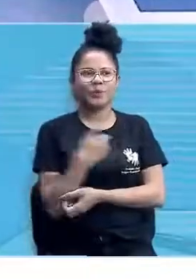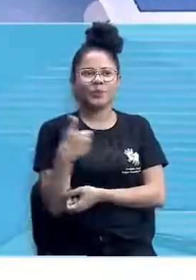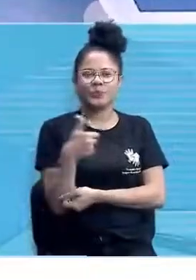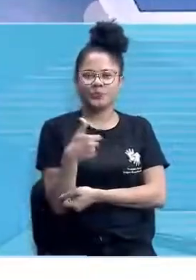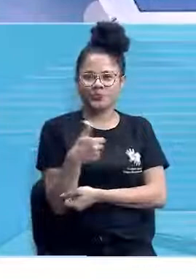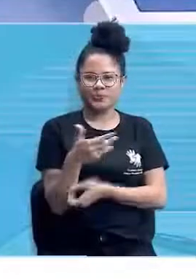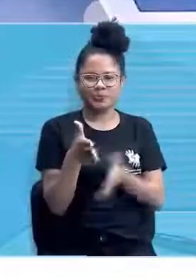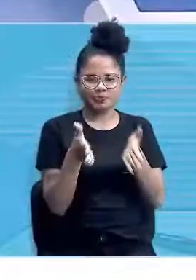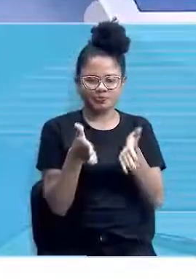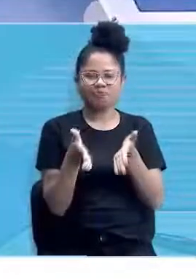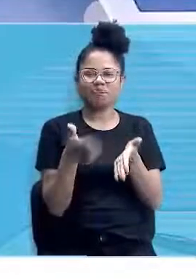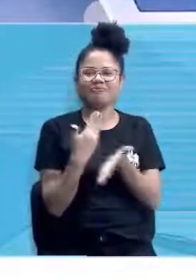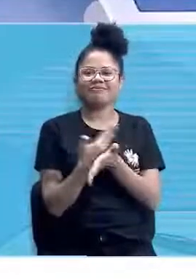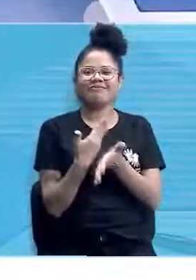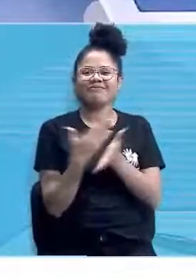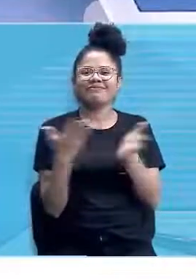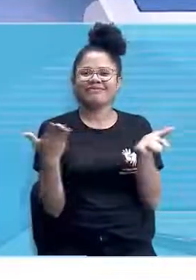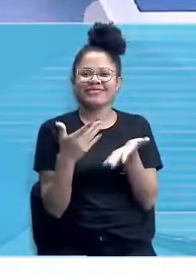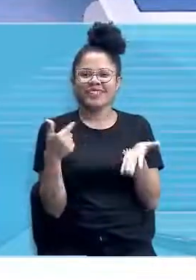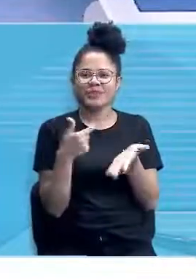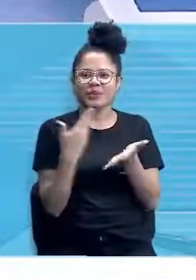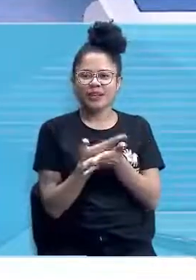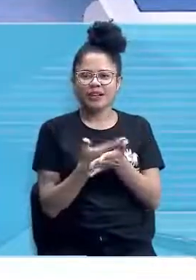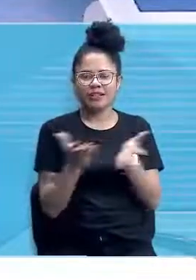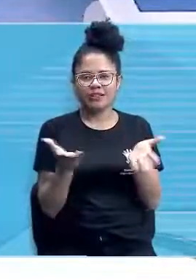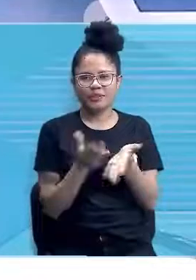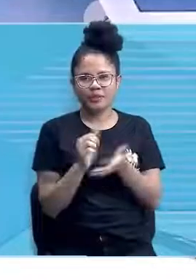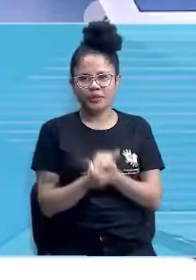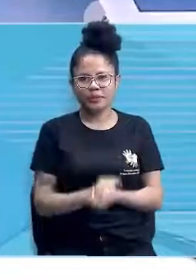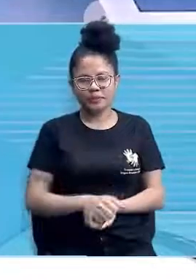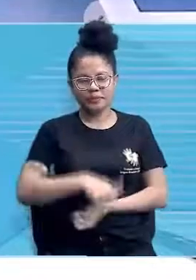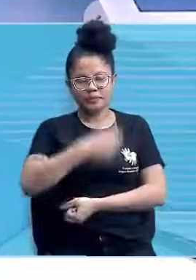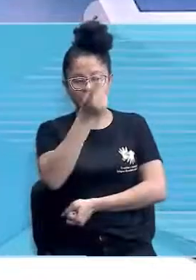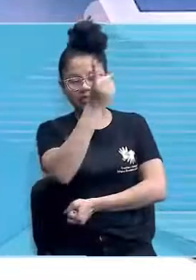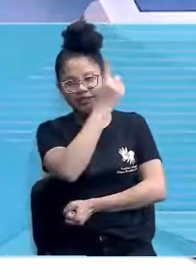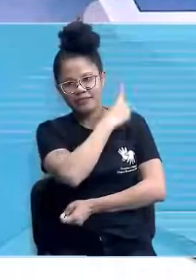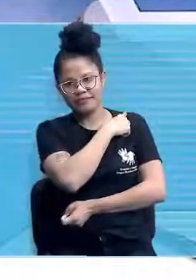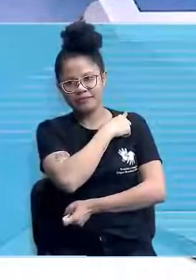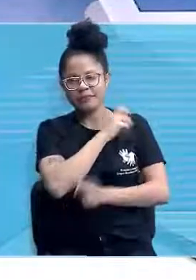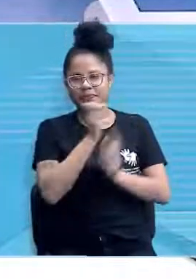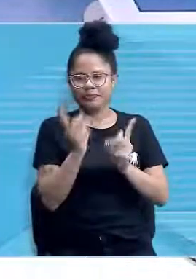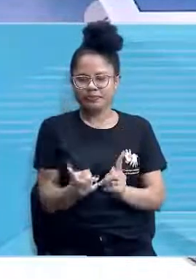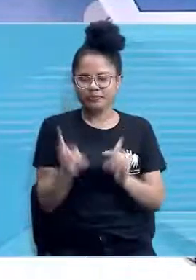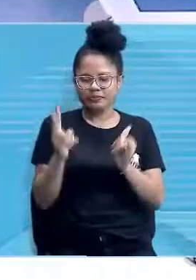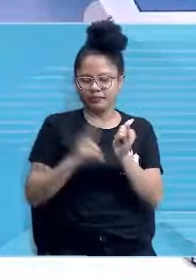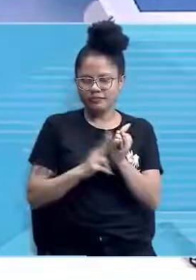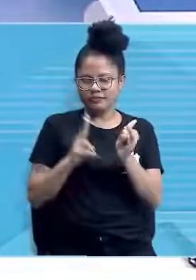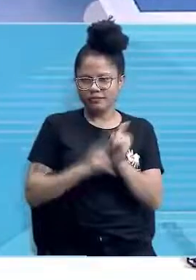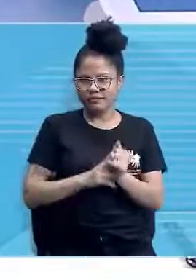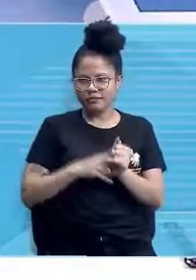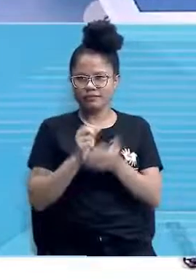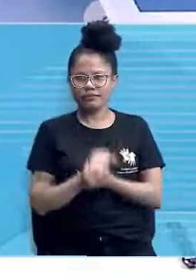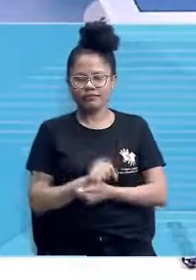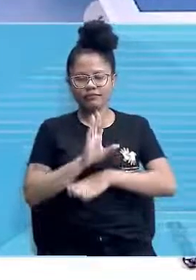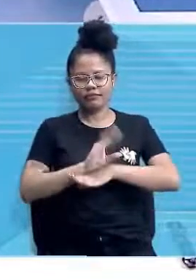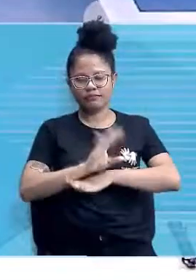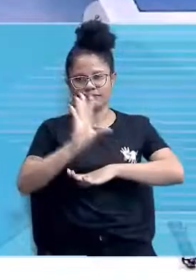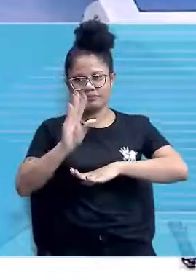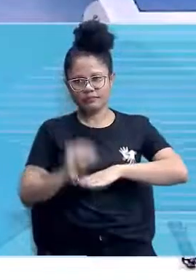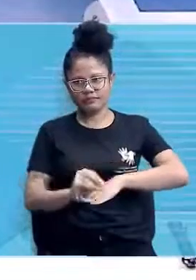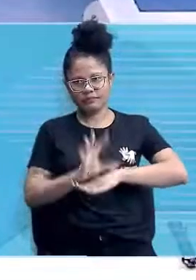parte da aula a uma aula especial para o primeiro ensino médio 1ª série que a na educação Seduc